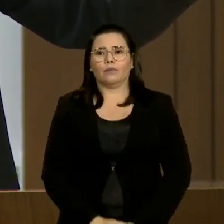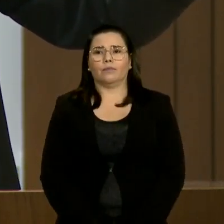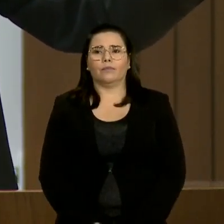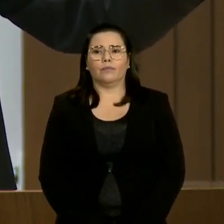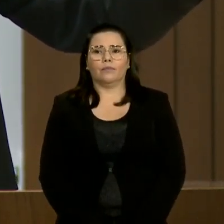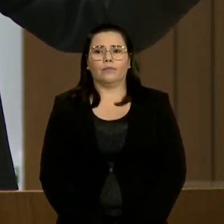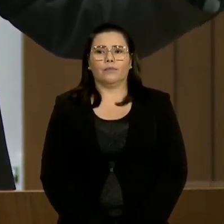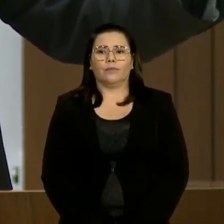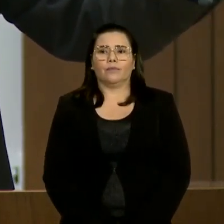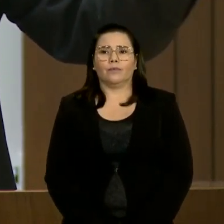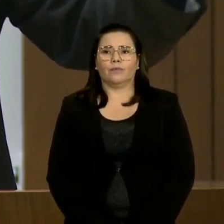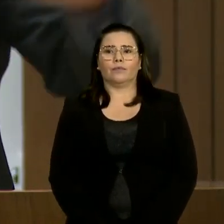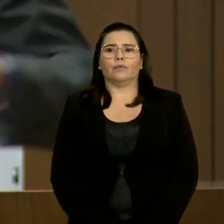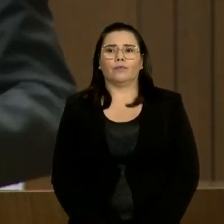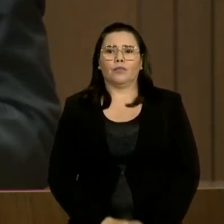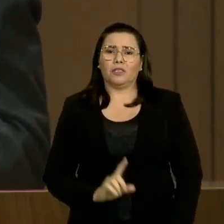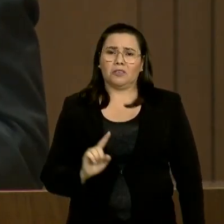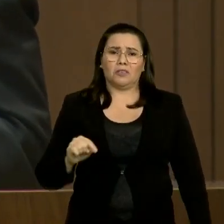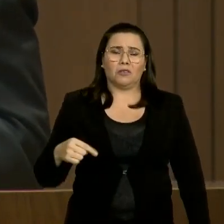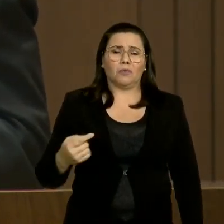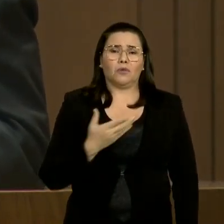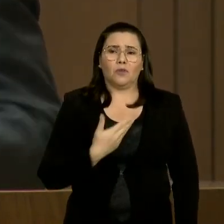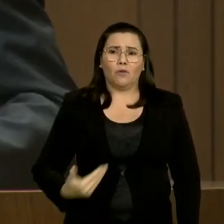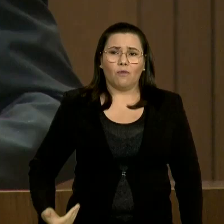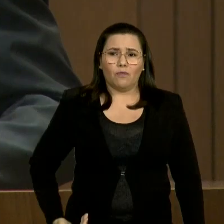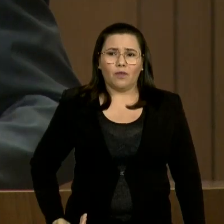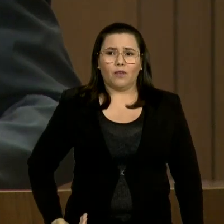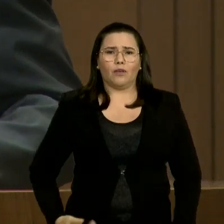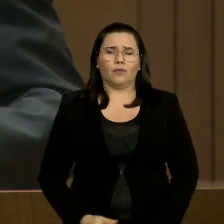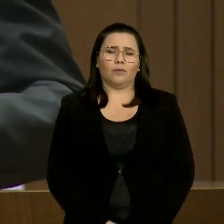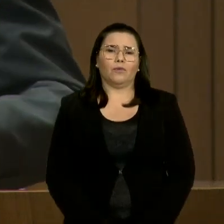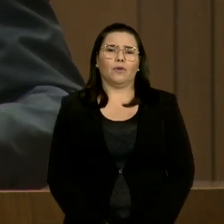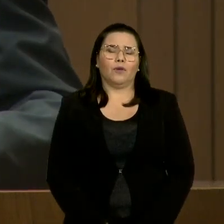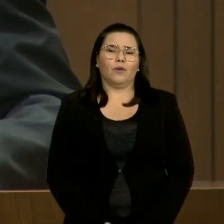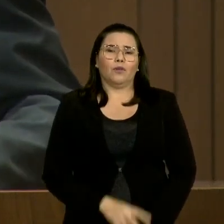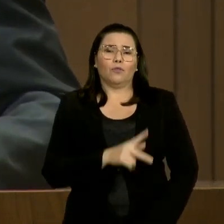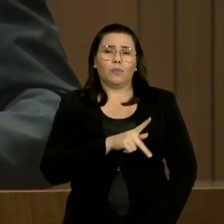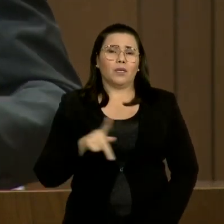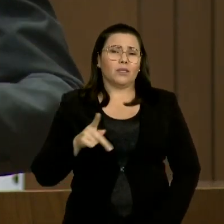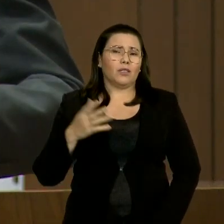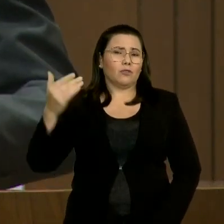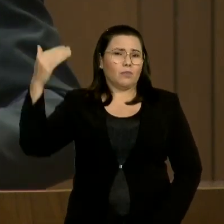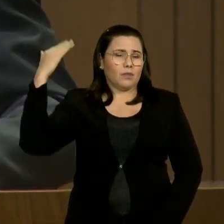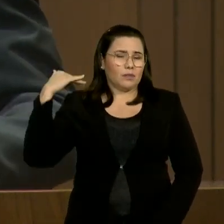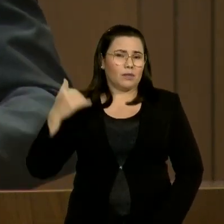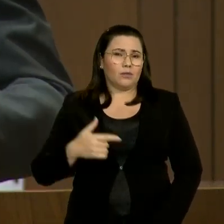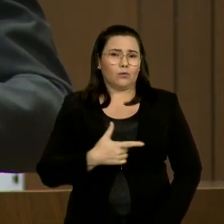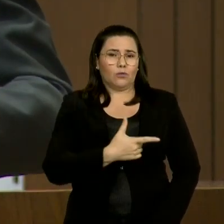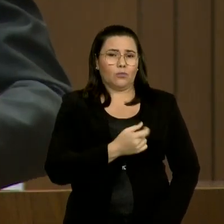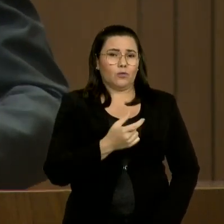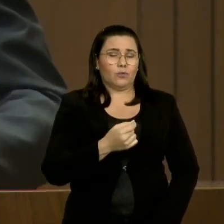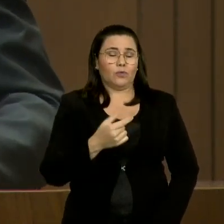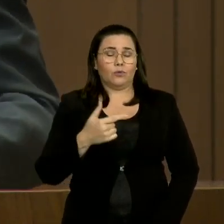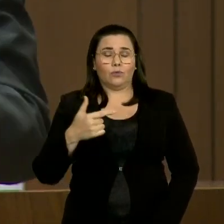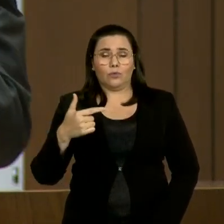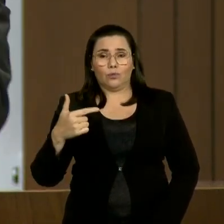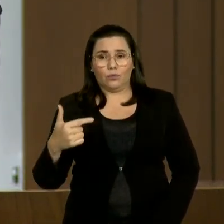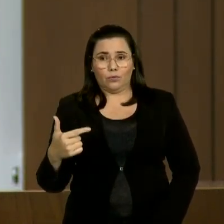eh o governo do Presidente da República anterior em 2020 21